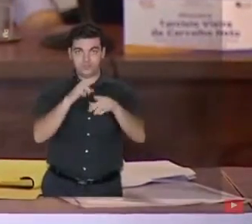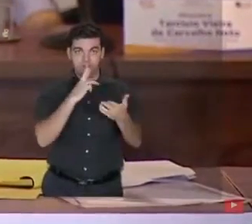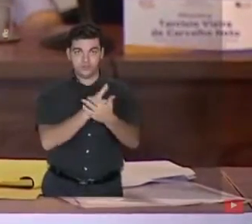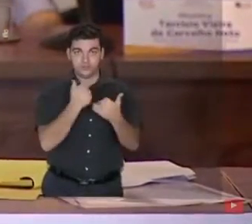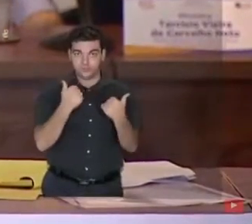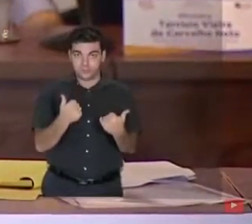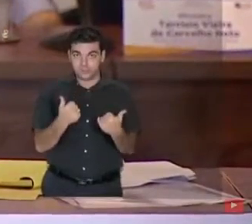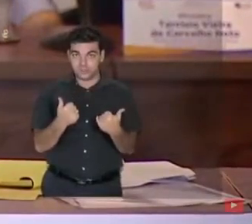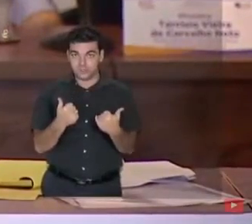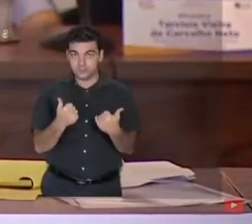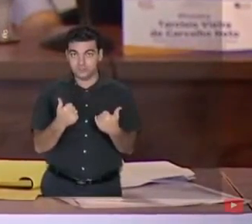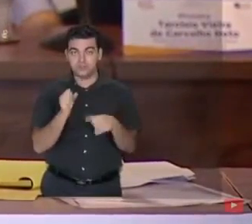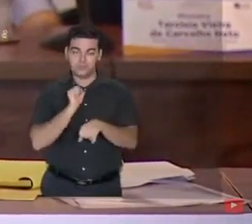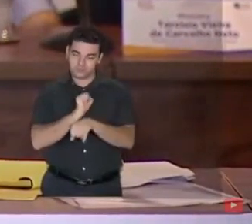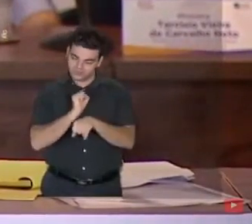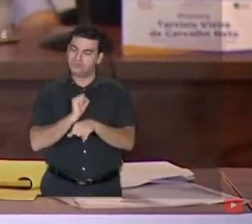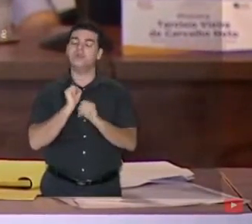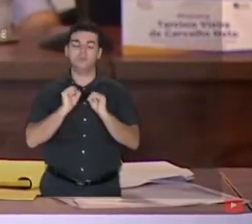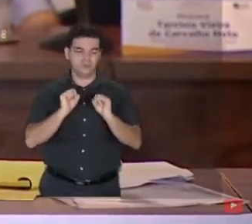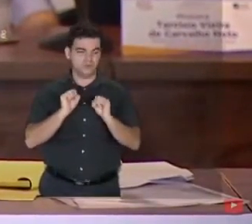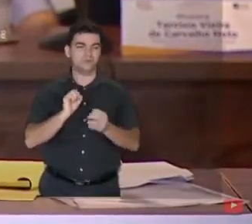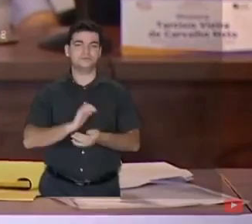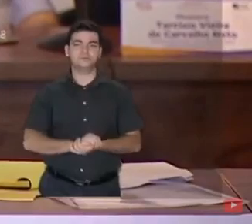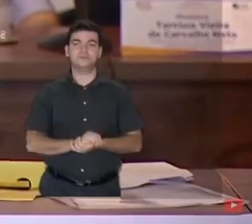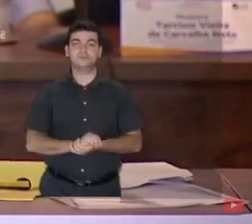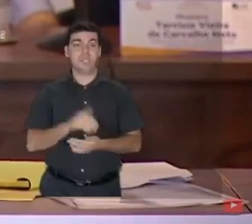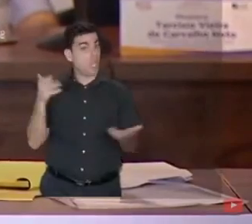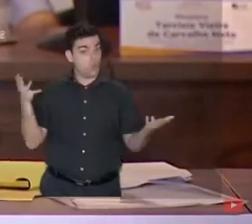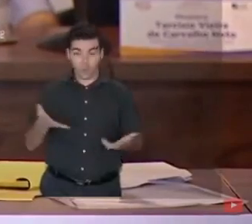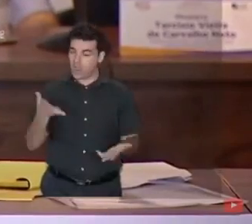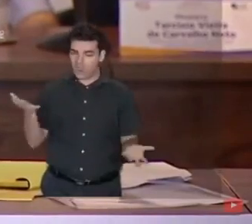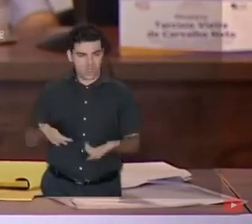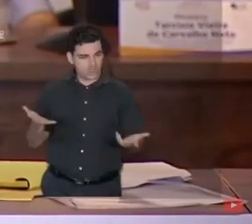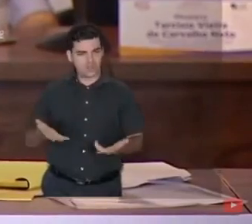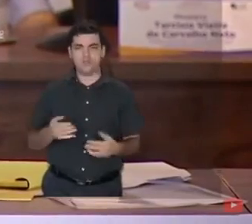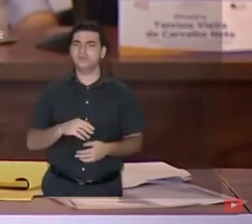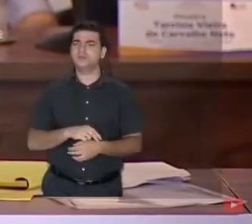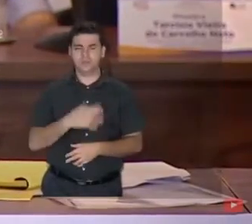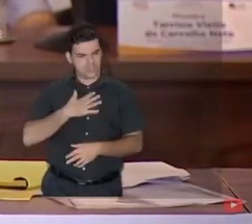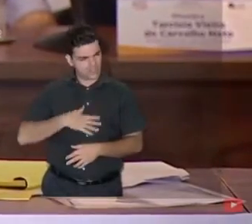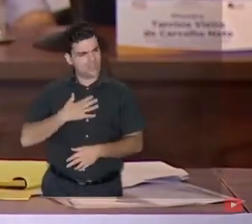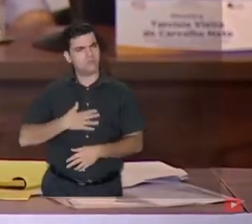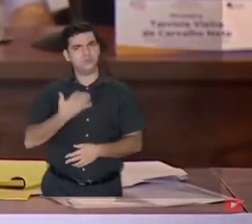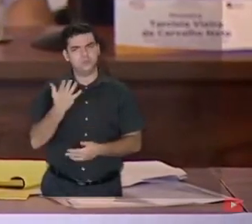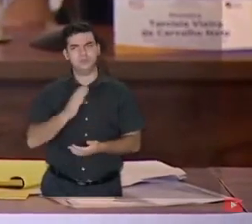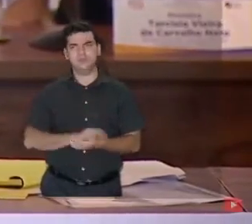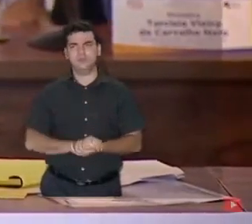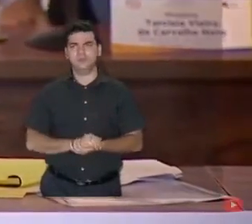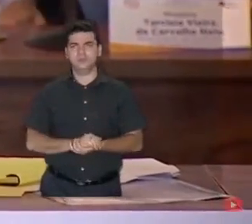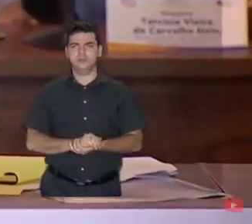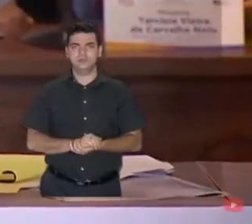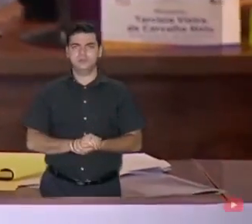do resultado. Ok? Hoje, daqui a pouco, se Deus quiser.